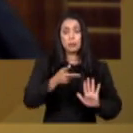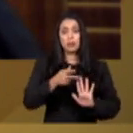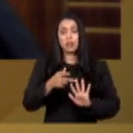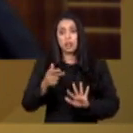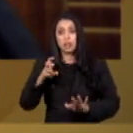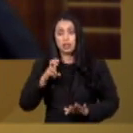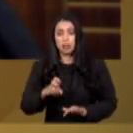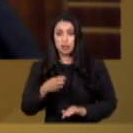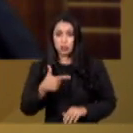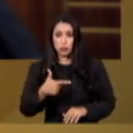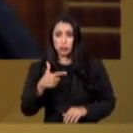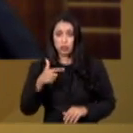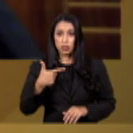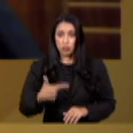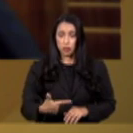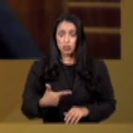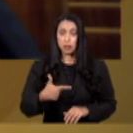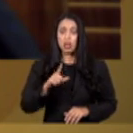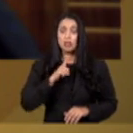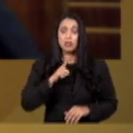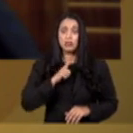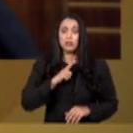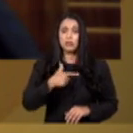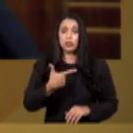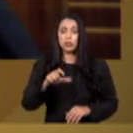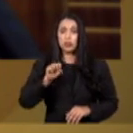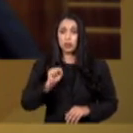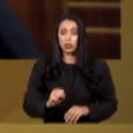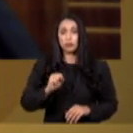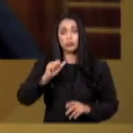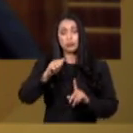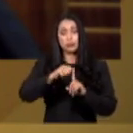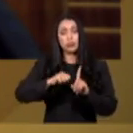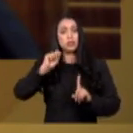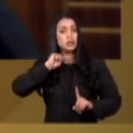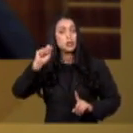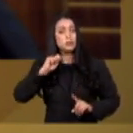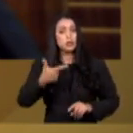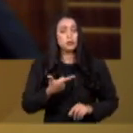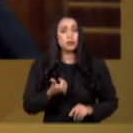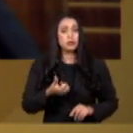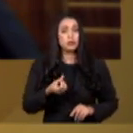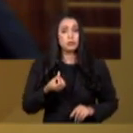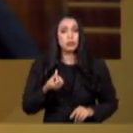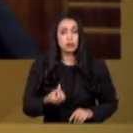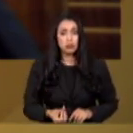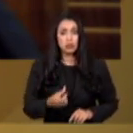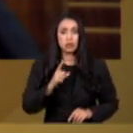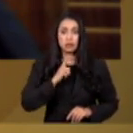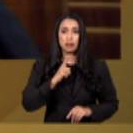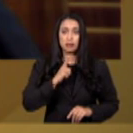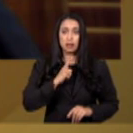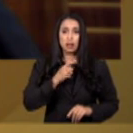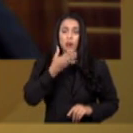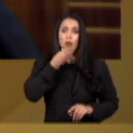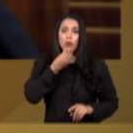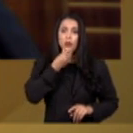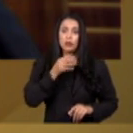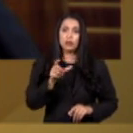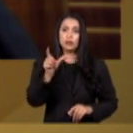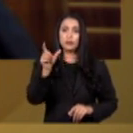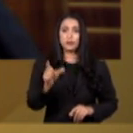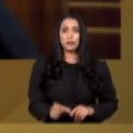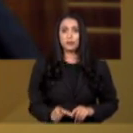552 de 20 e vocês olha se dos autos que é deve tá lá mohamed mas